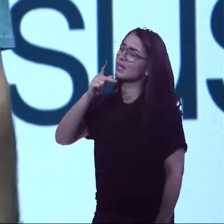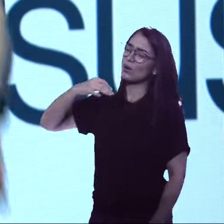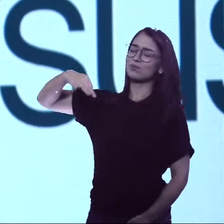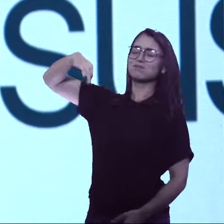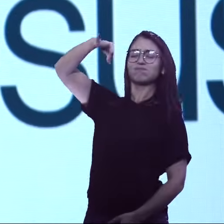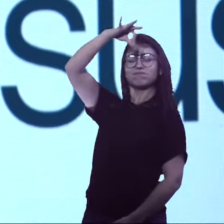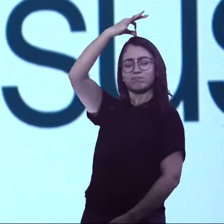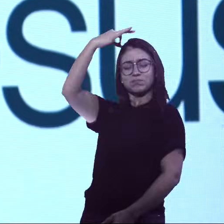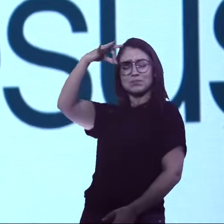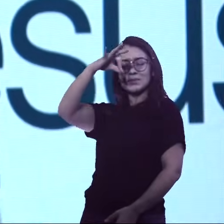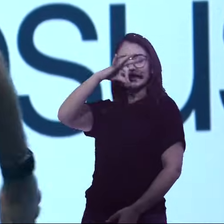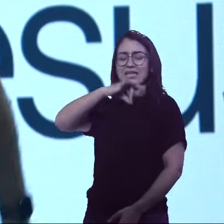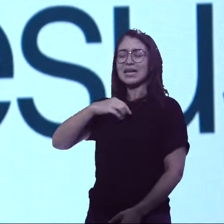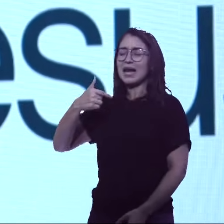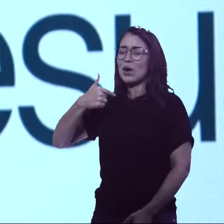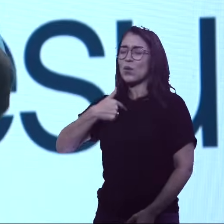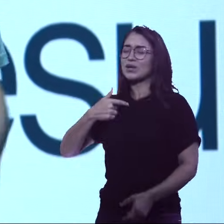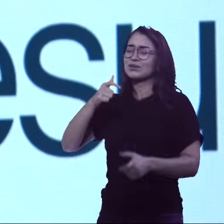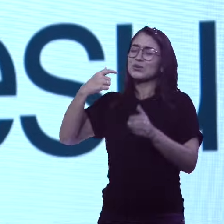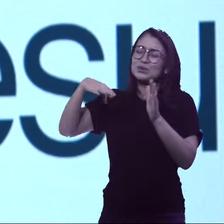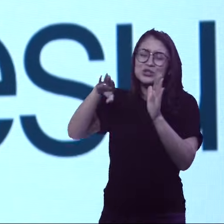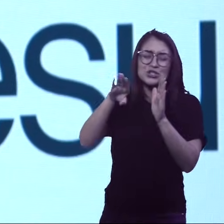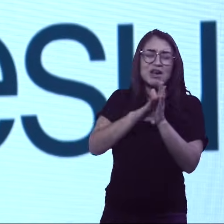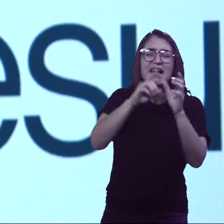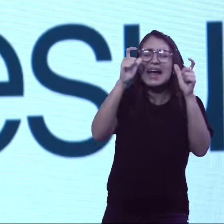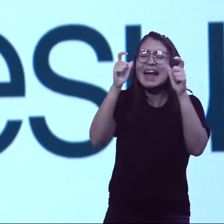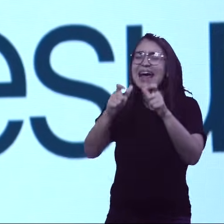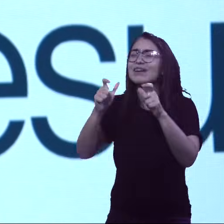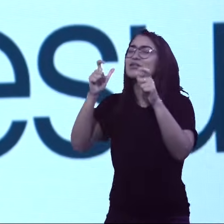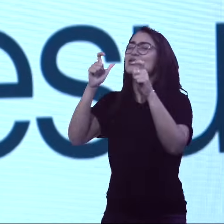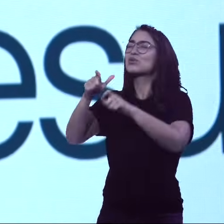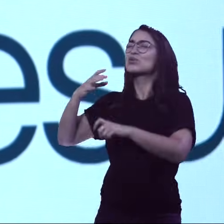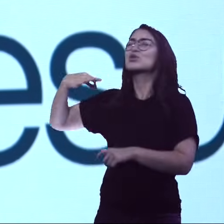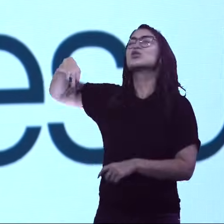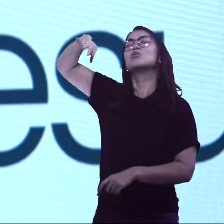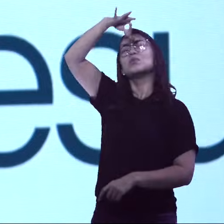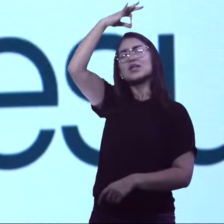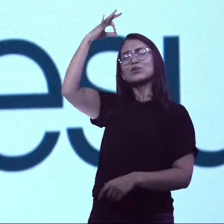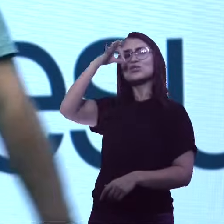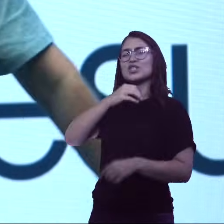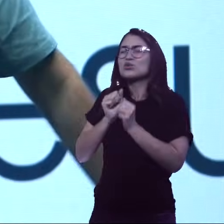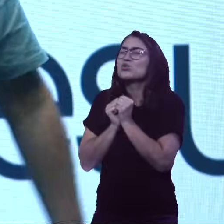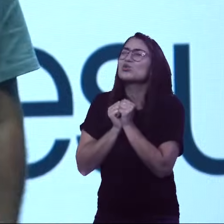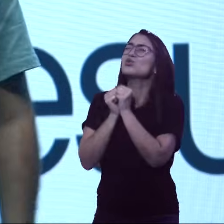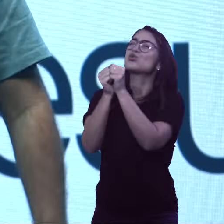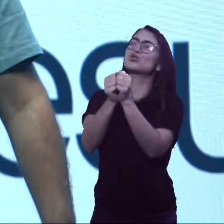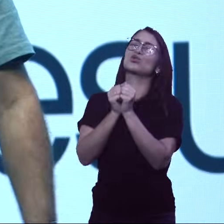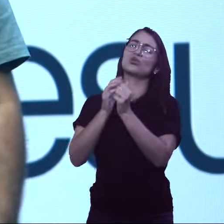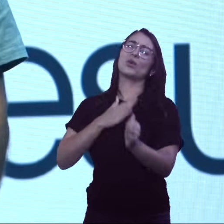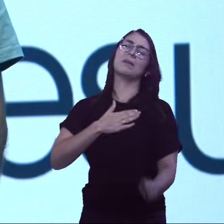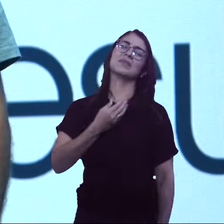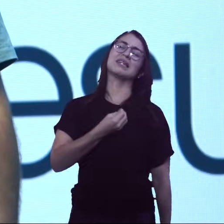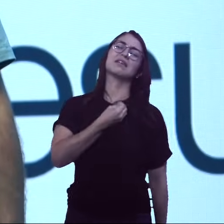Quando eu entrar, Deus, eu quero que o Espírito de Deus entre junto comigo.